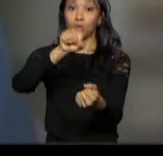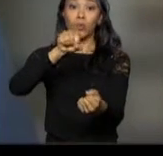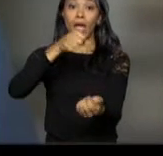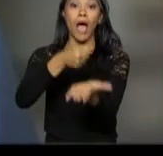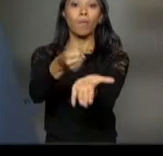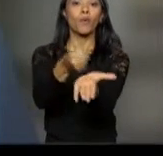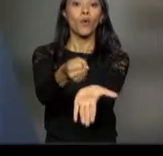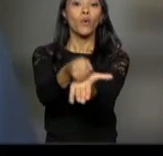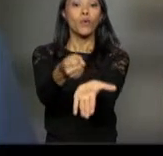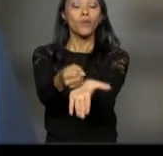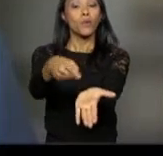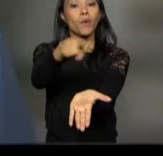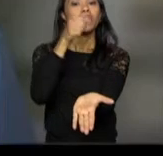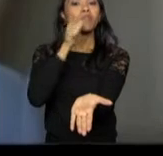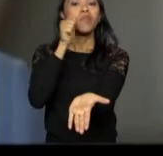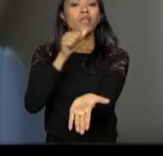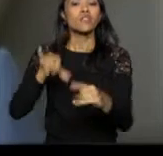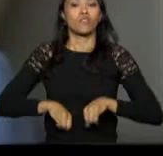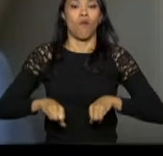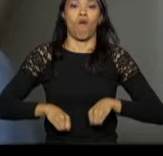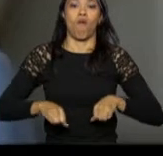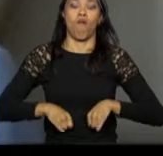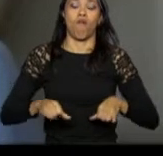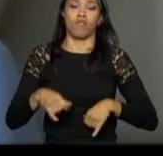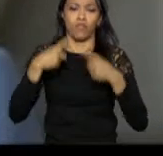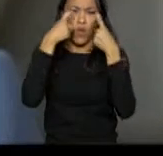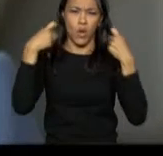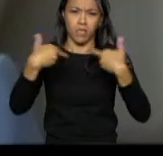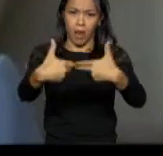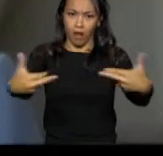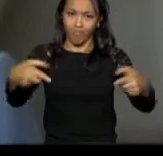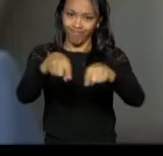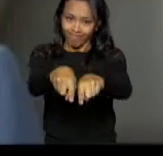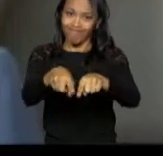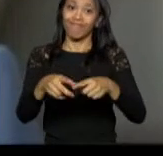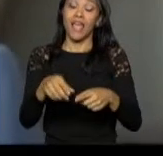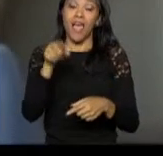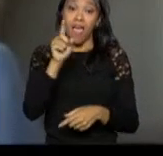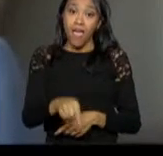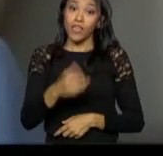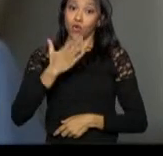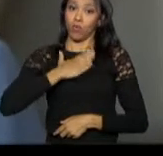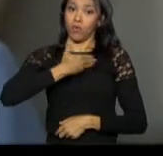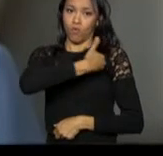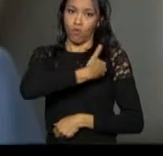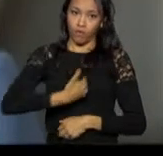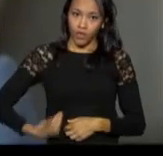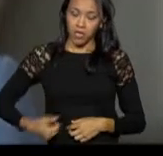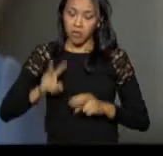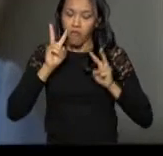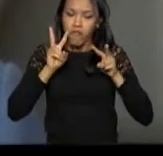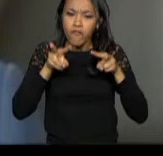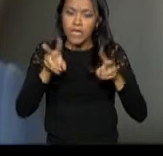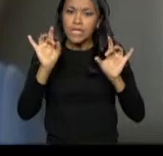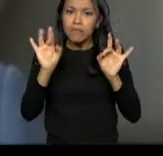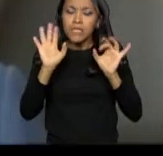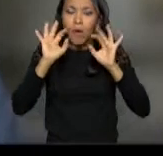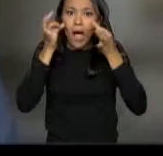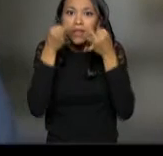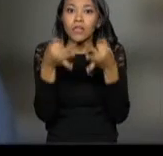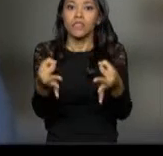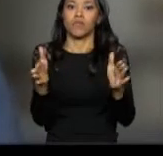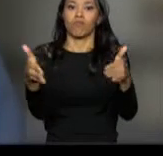às mulheres socialmente vulneráveis. Este é um segmento que meu governo vê com especial